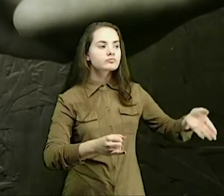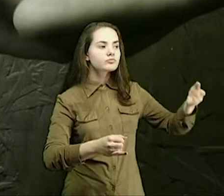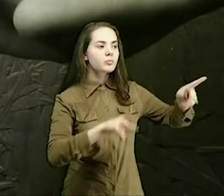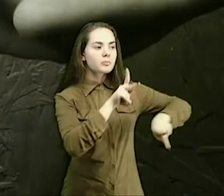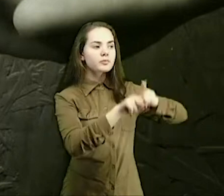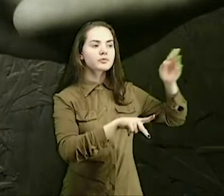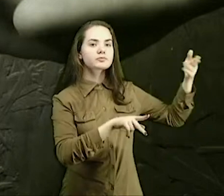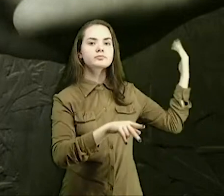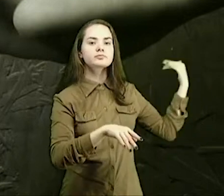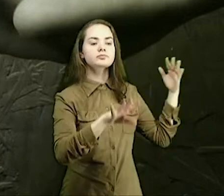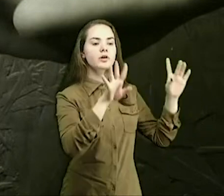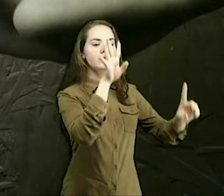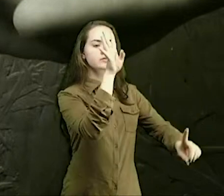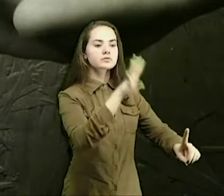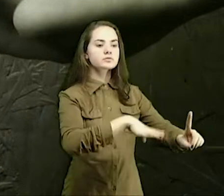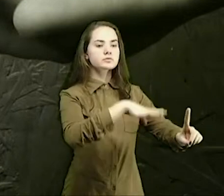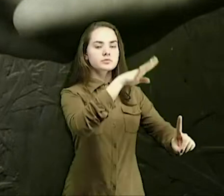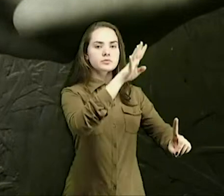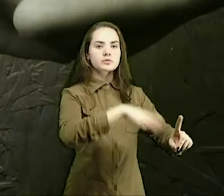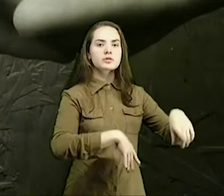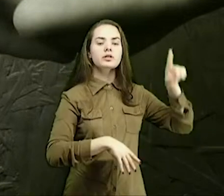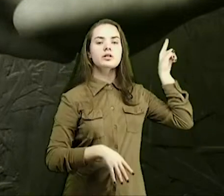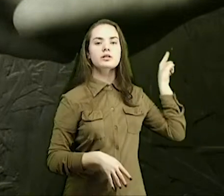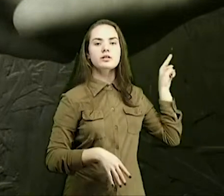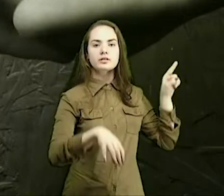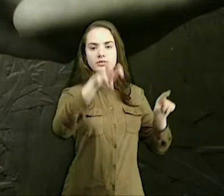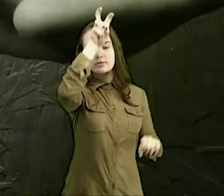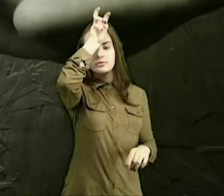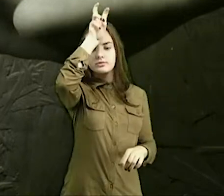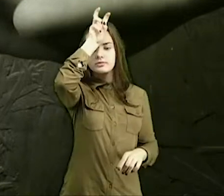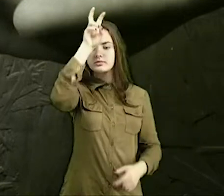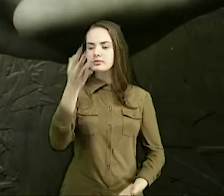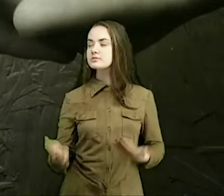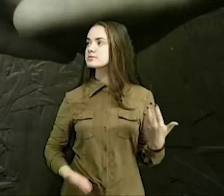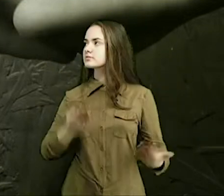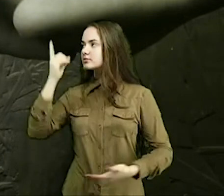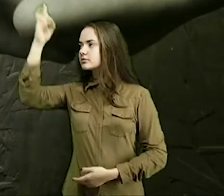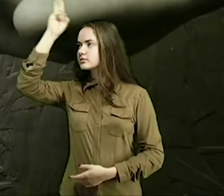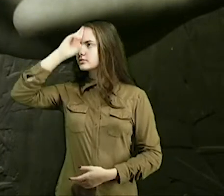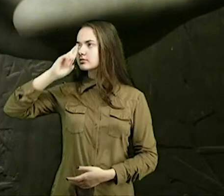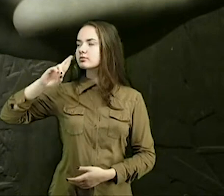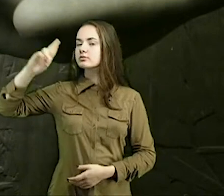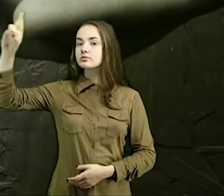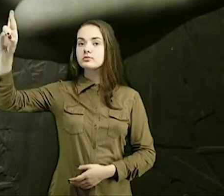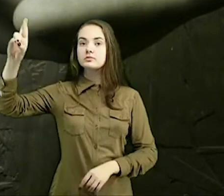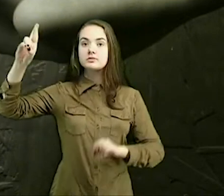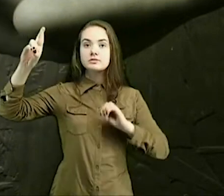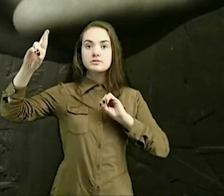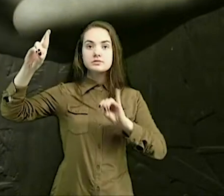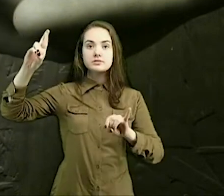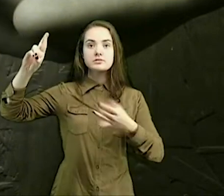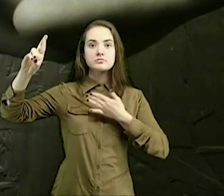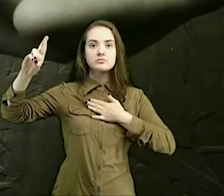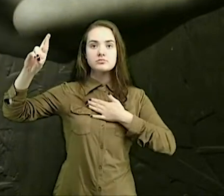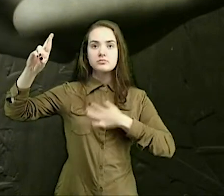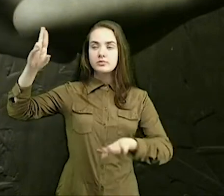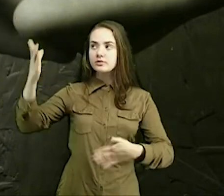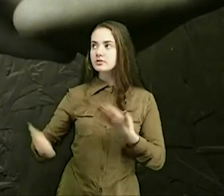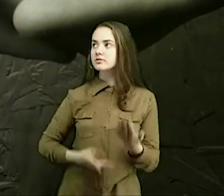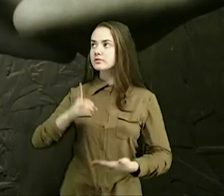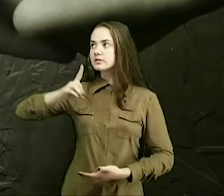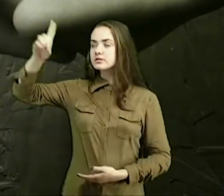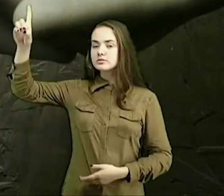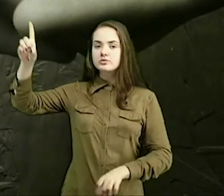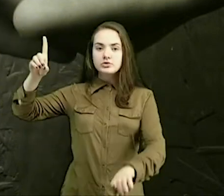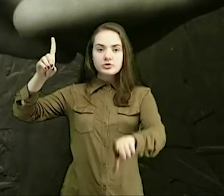antepassados adoraram além de Eufrates e no Egito, e sirvam ao Senhor. Se, porém, não lhes agrada servir ao Senhor,